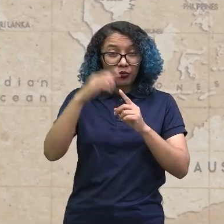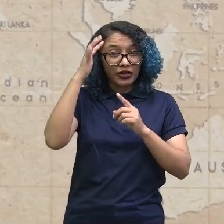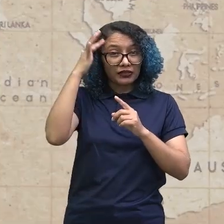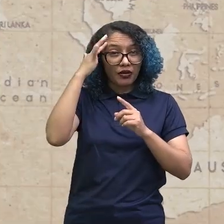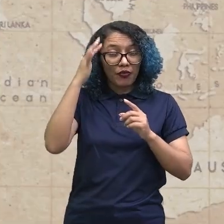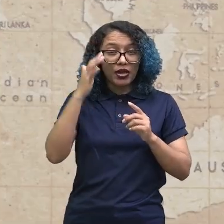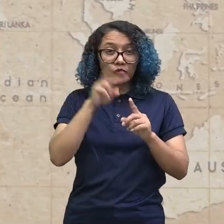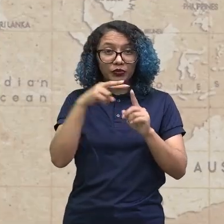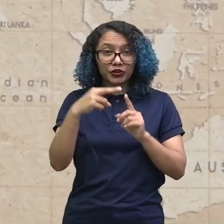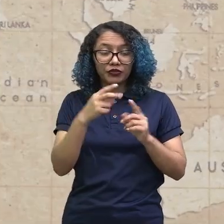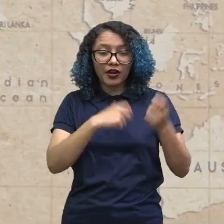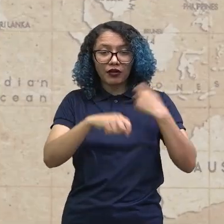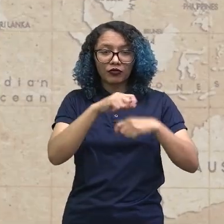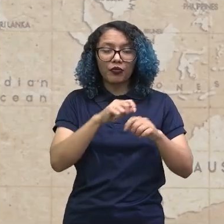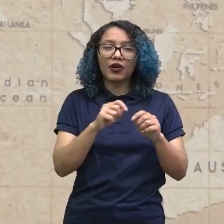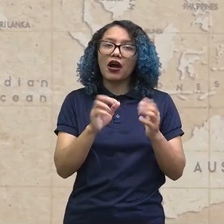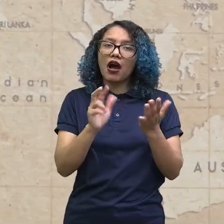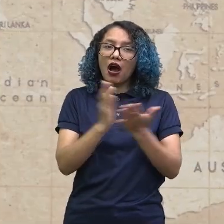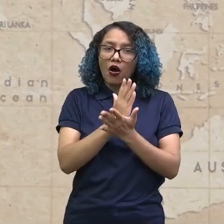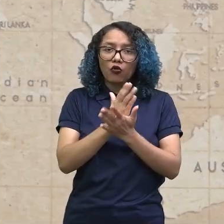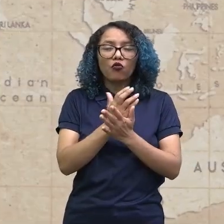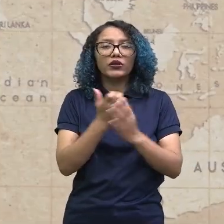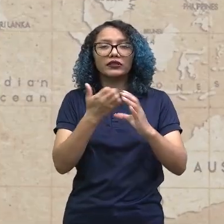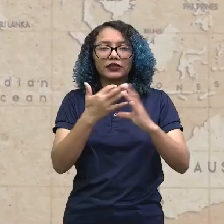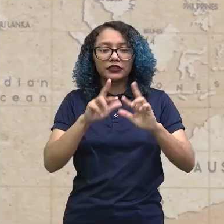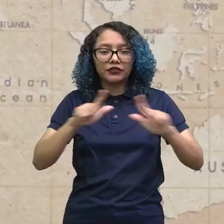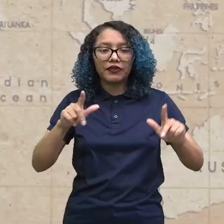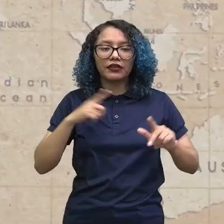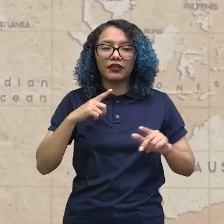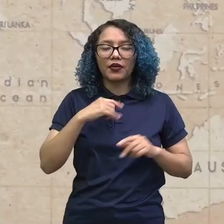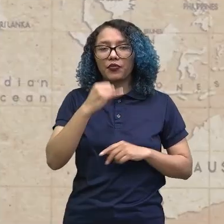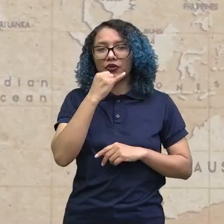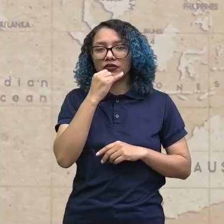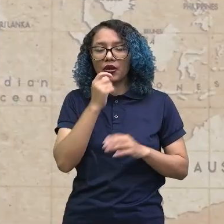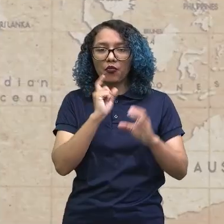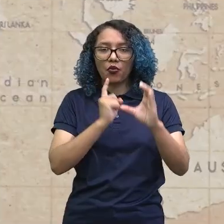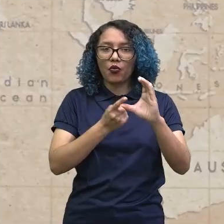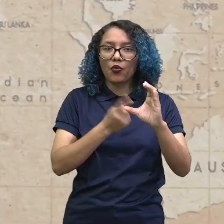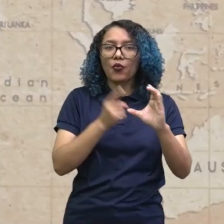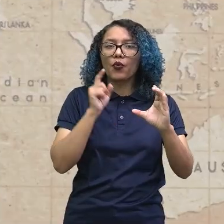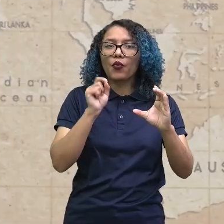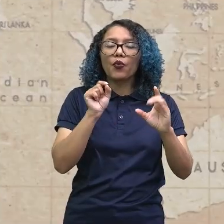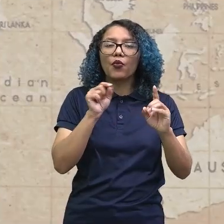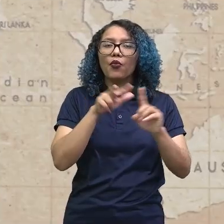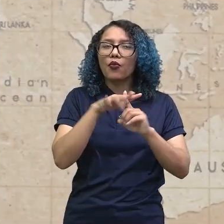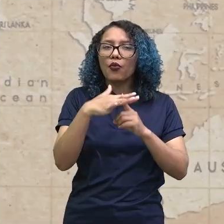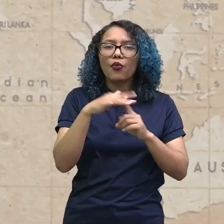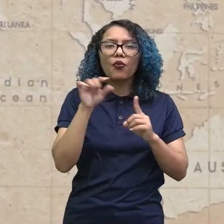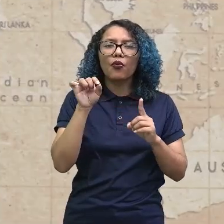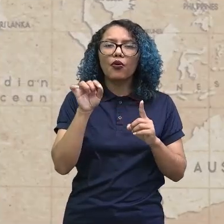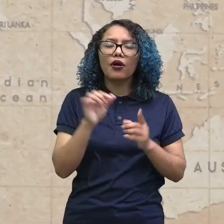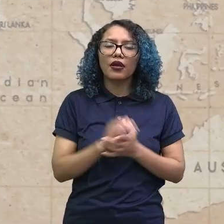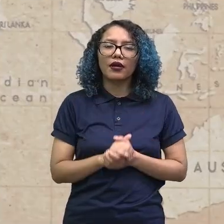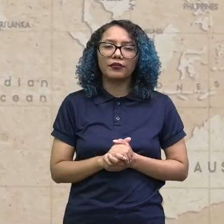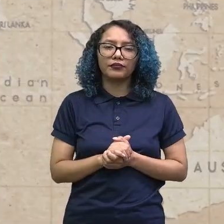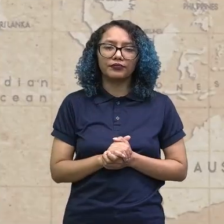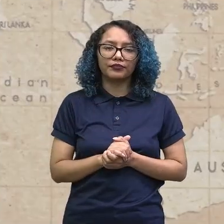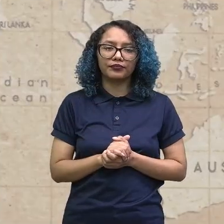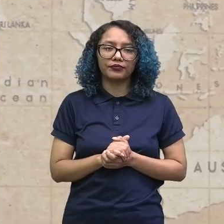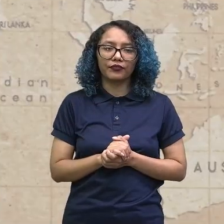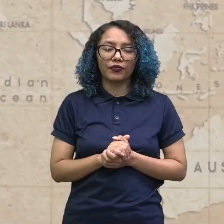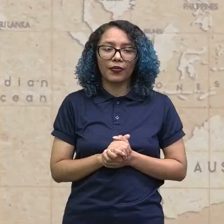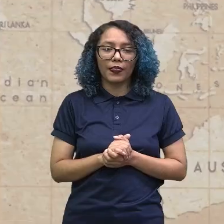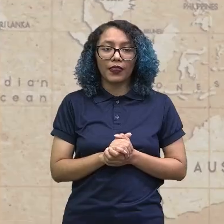que elas vão ter algumas divergências, como por exemplo, o socialismo, nós vamos ter ali uma gestão dos